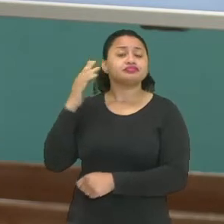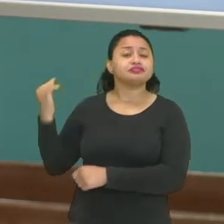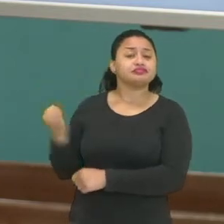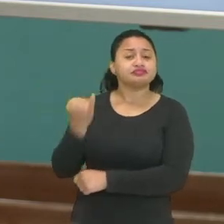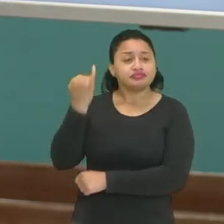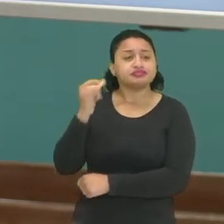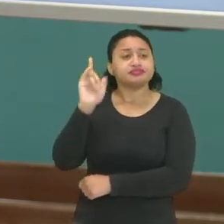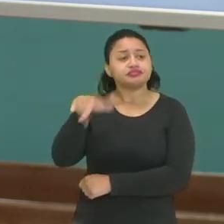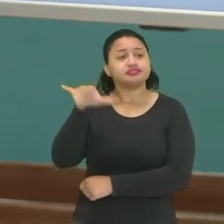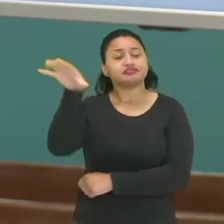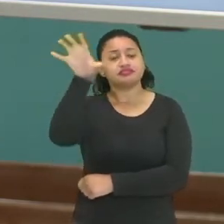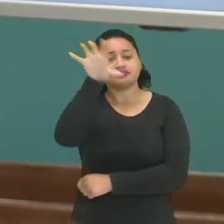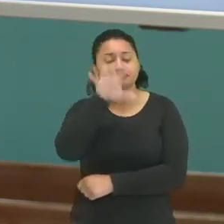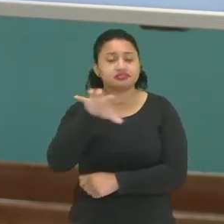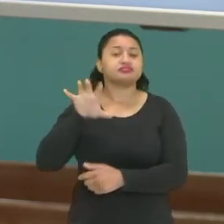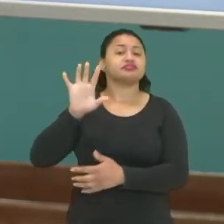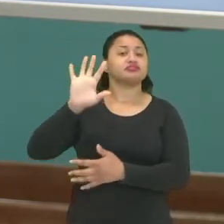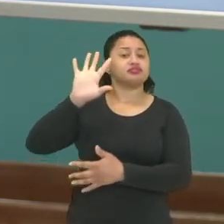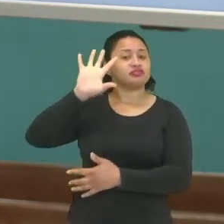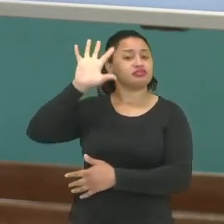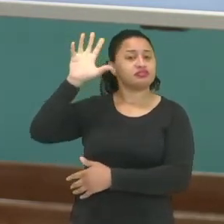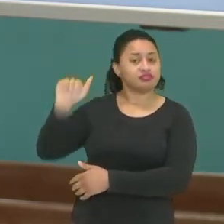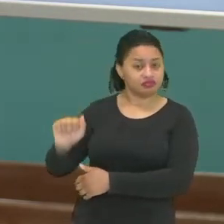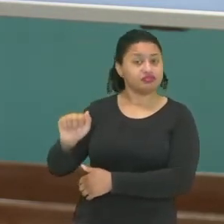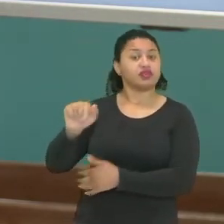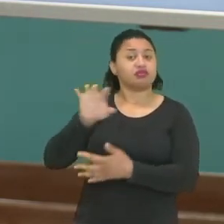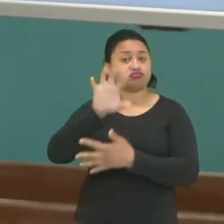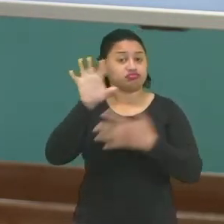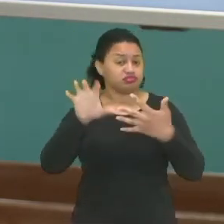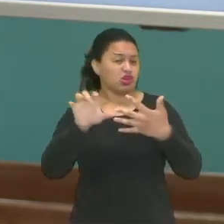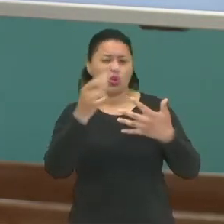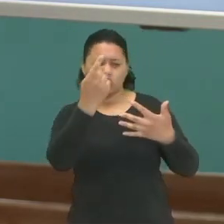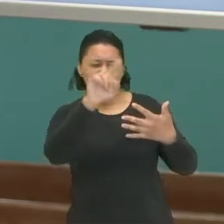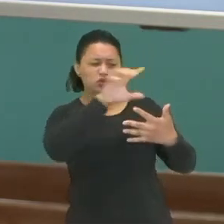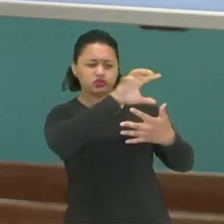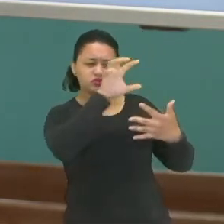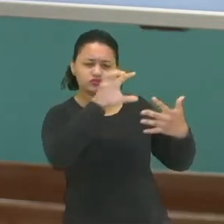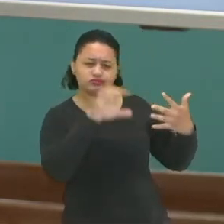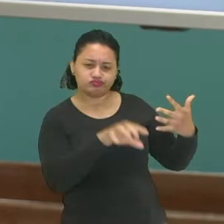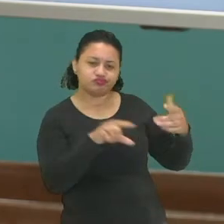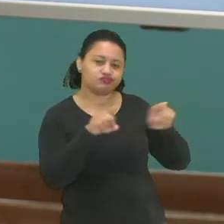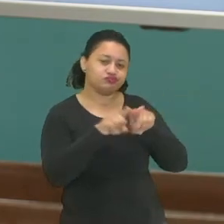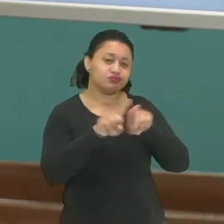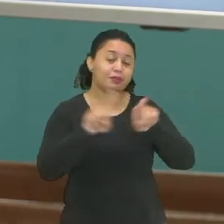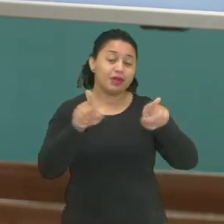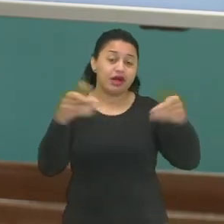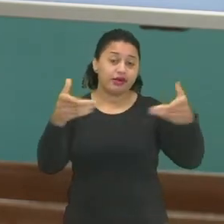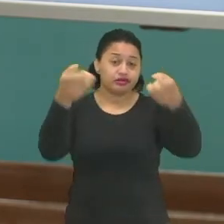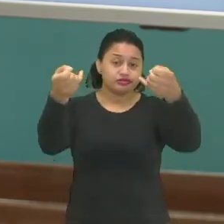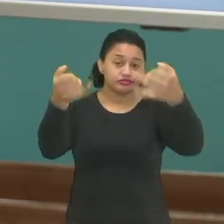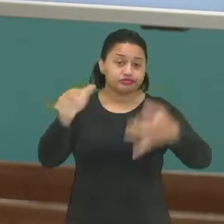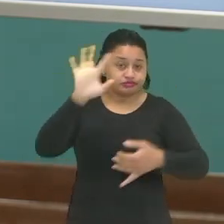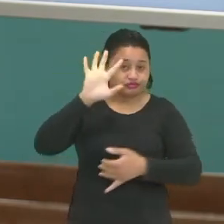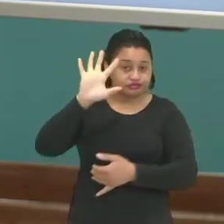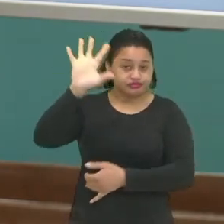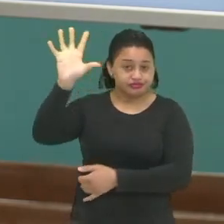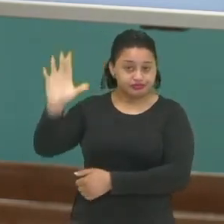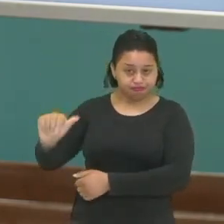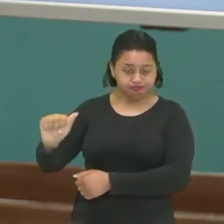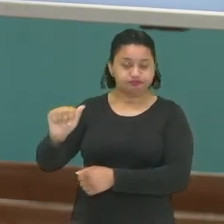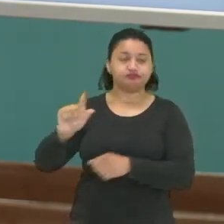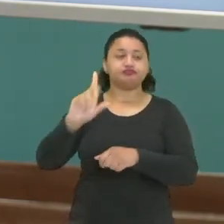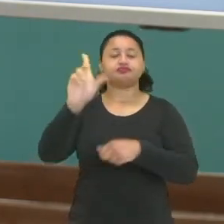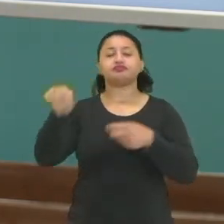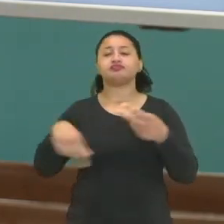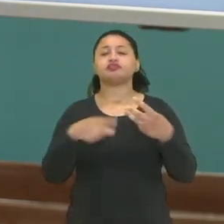de regionalizar o continente africano, assim como qualquer outro continente, né? Mas no caso específico do continente africano? E também conhece alguma